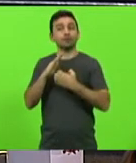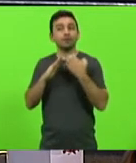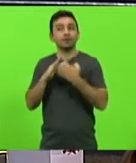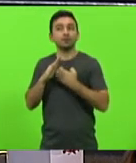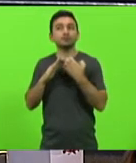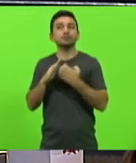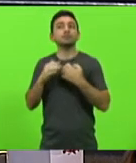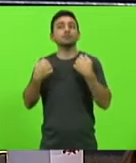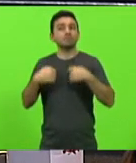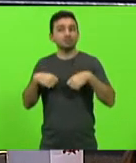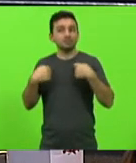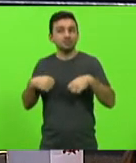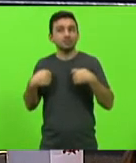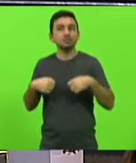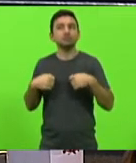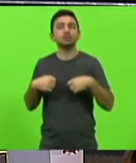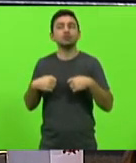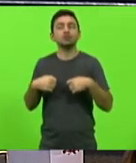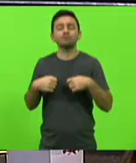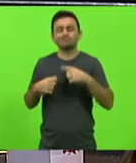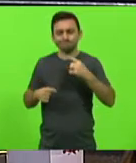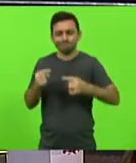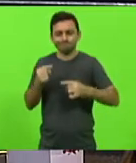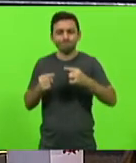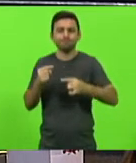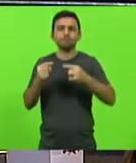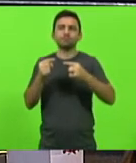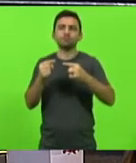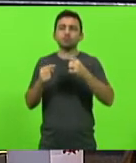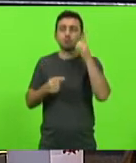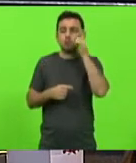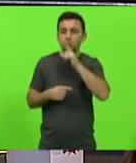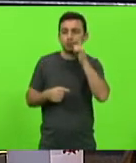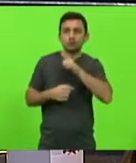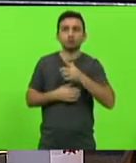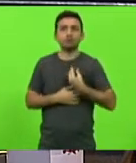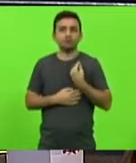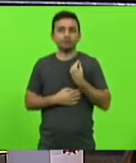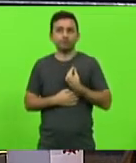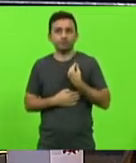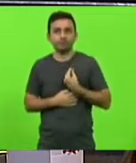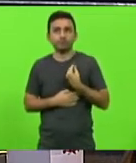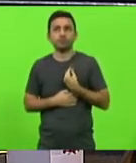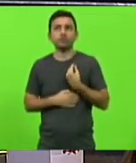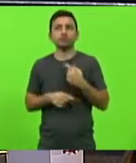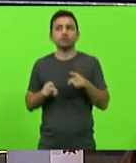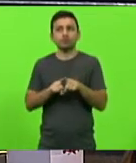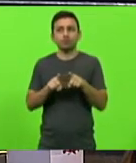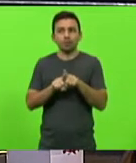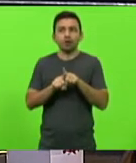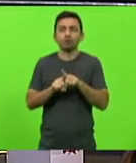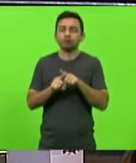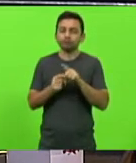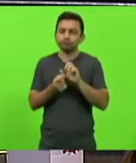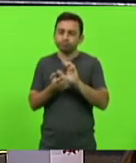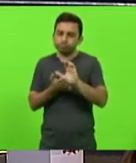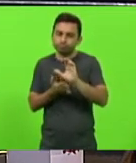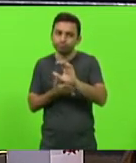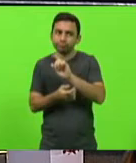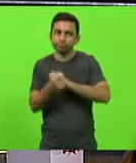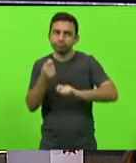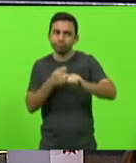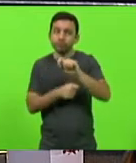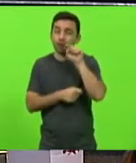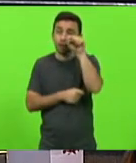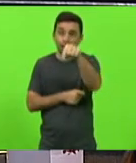de um nível mínimo de competitividade para poder sobreviver e para poder investir na frente. Então,